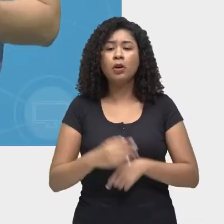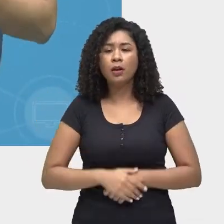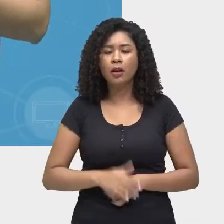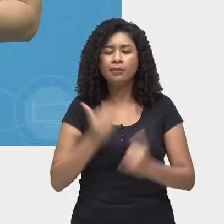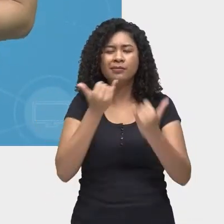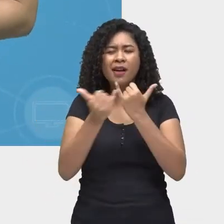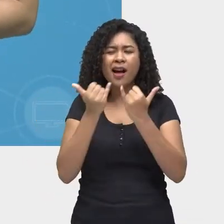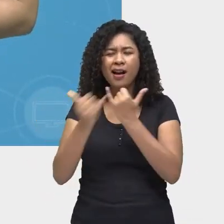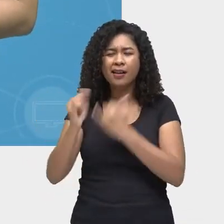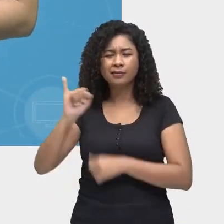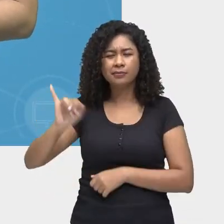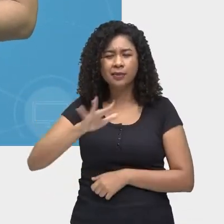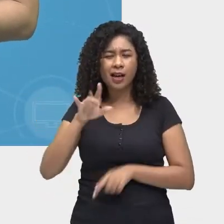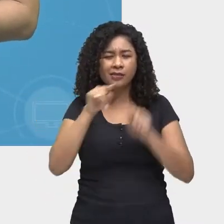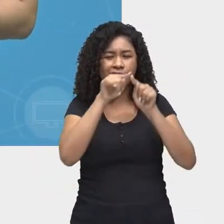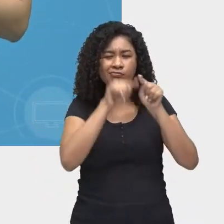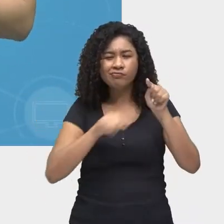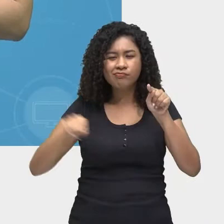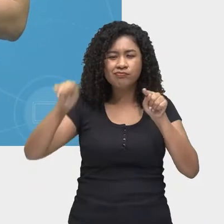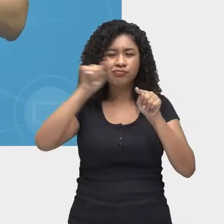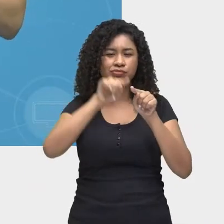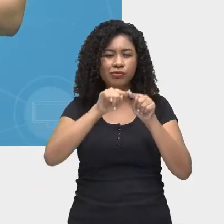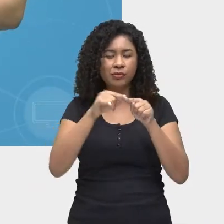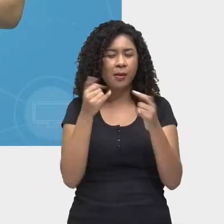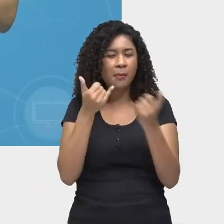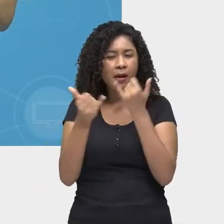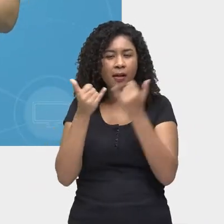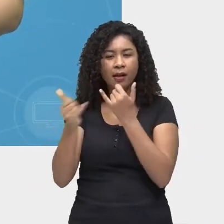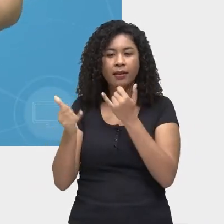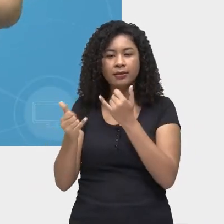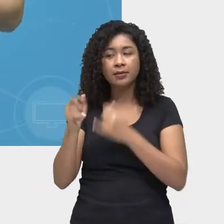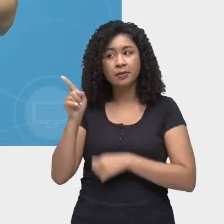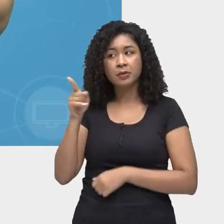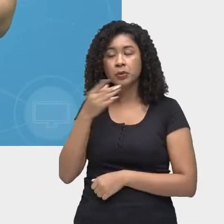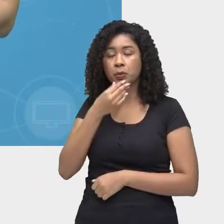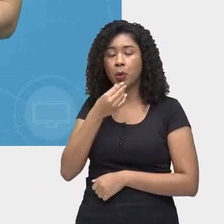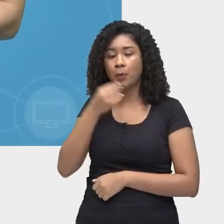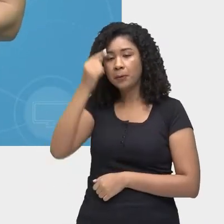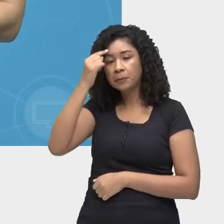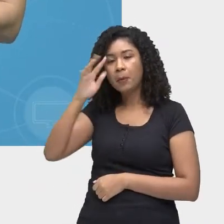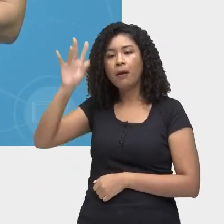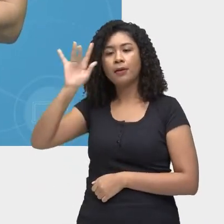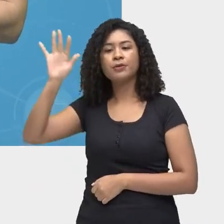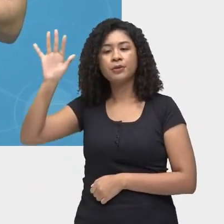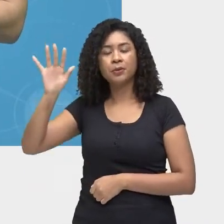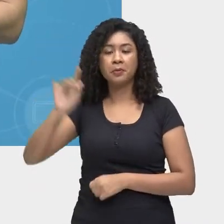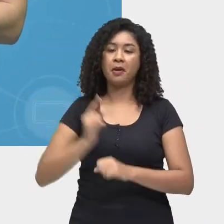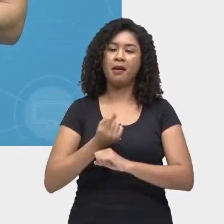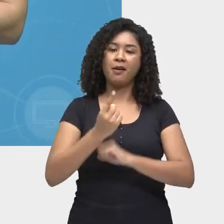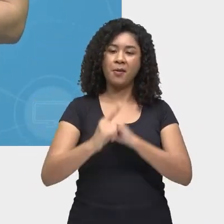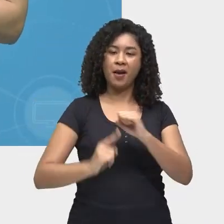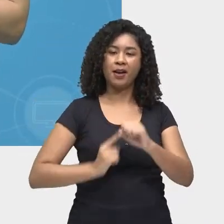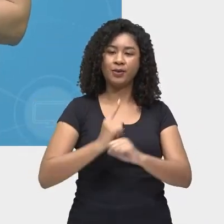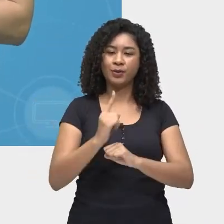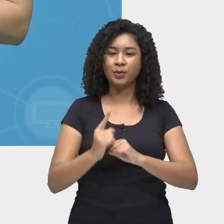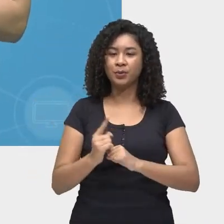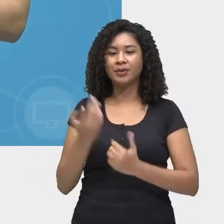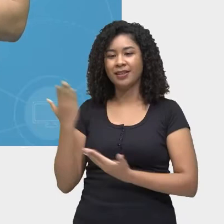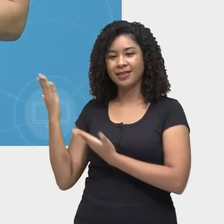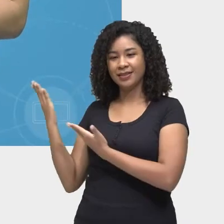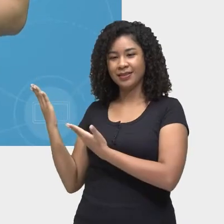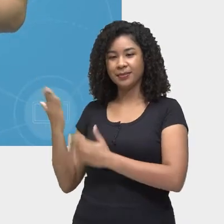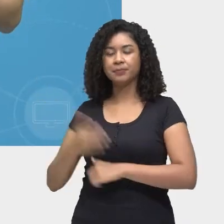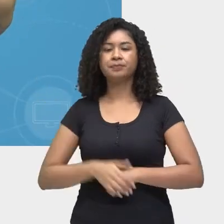ele imaginou que seria o átomo, certo? Após a formulação do modelo por Dalton,